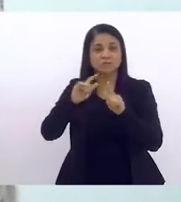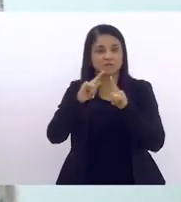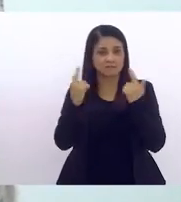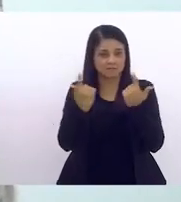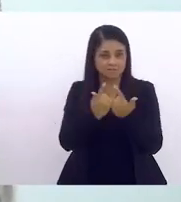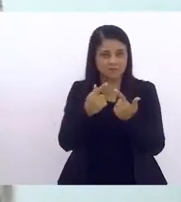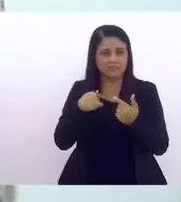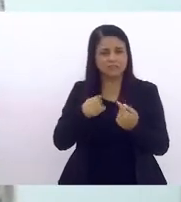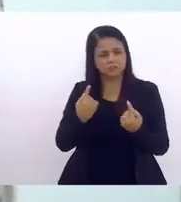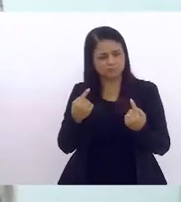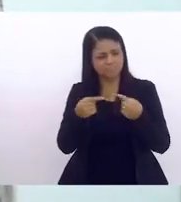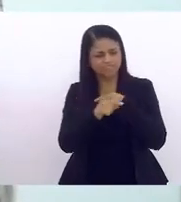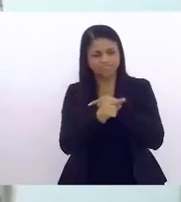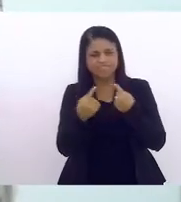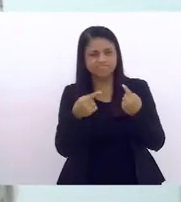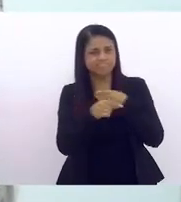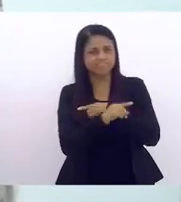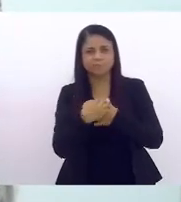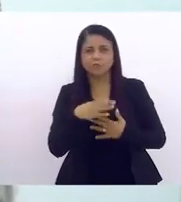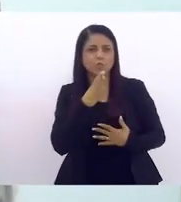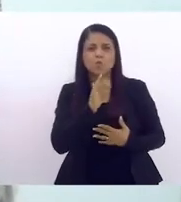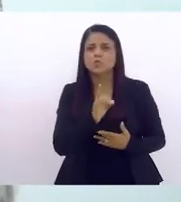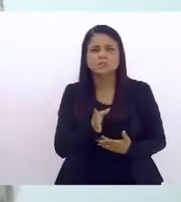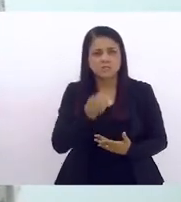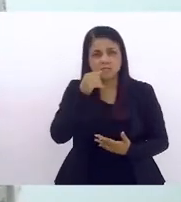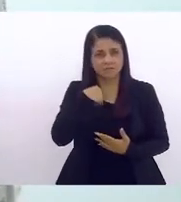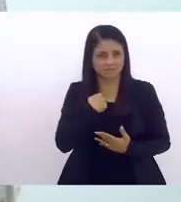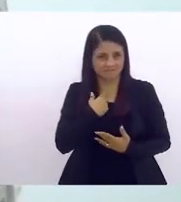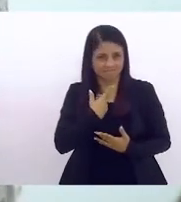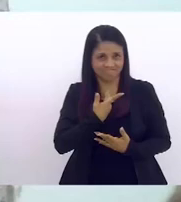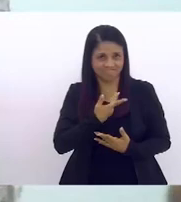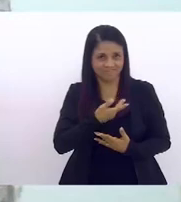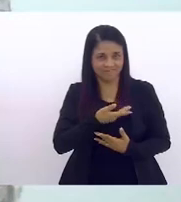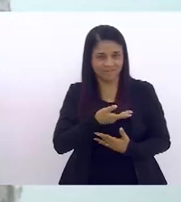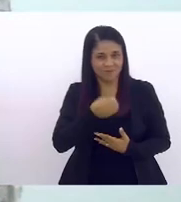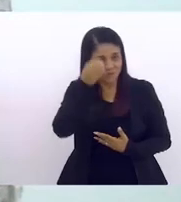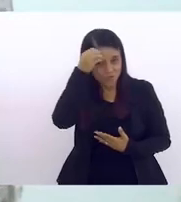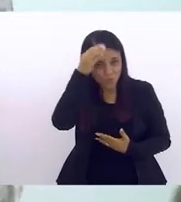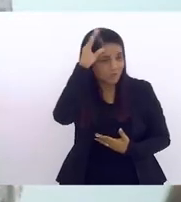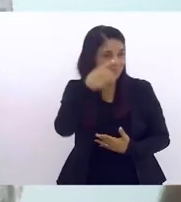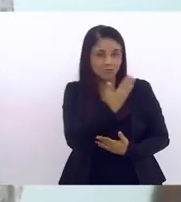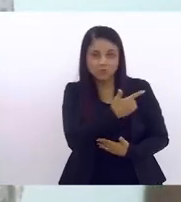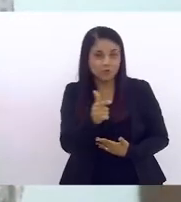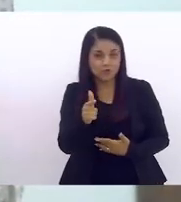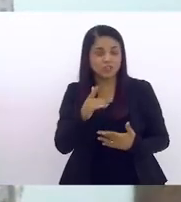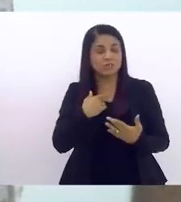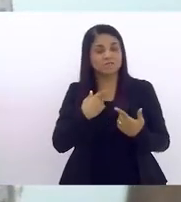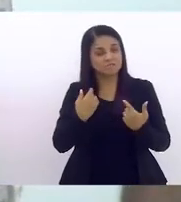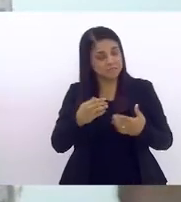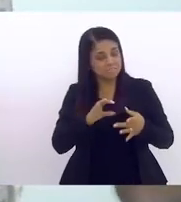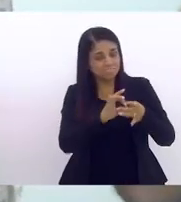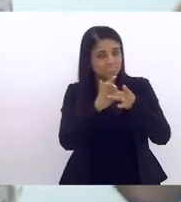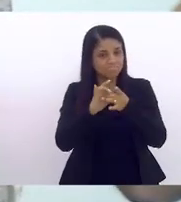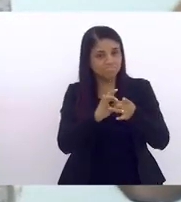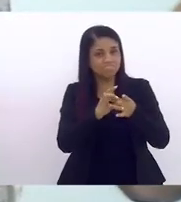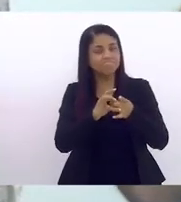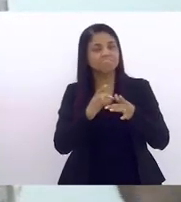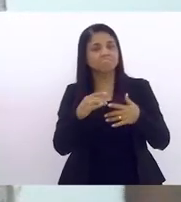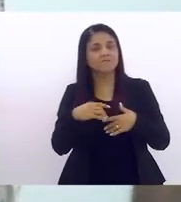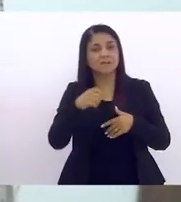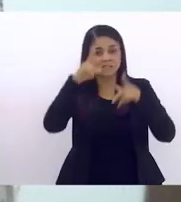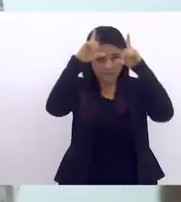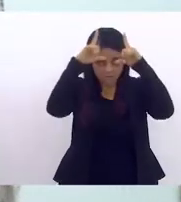oposições, muitas por desconhecimento. A gente teve que fazer, inclusive, uma aliança até com as enfermeiras, né? A gente tinha